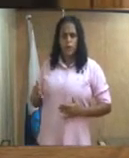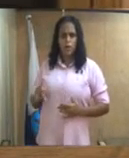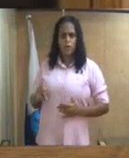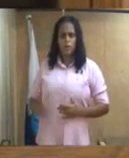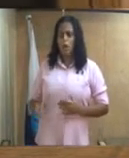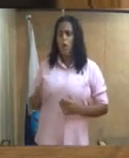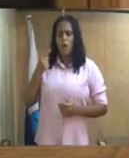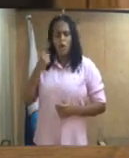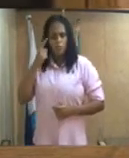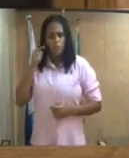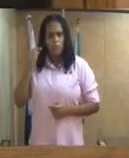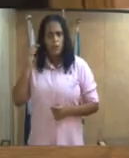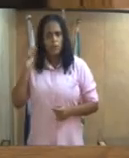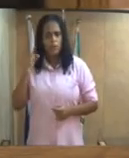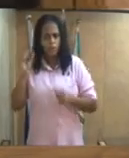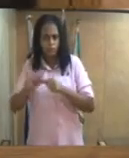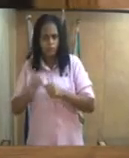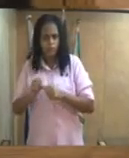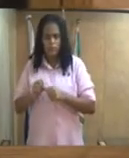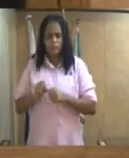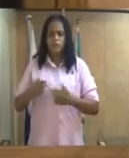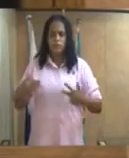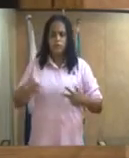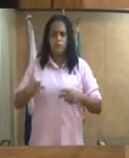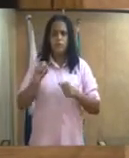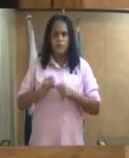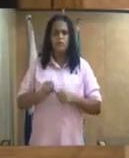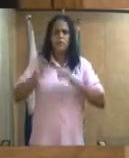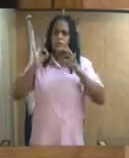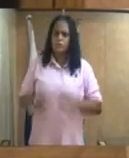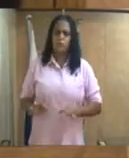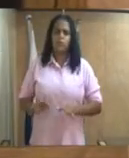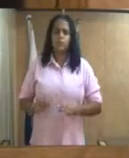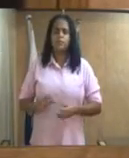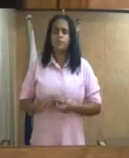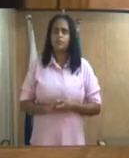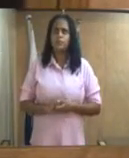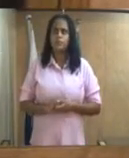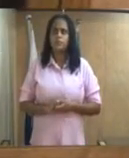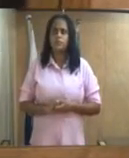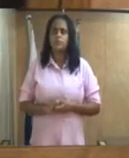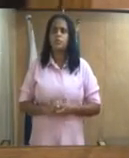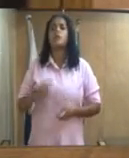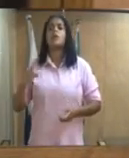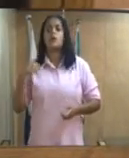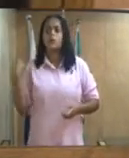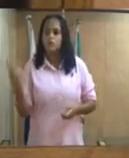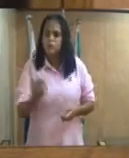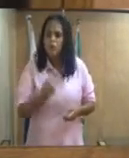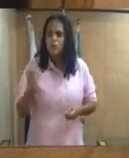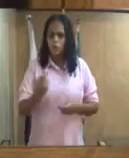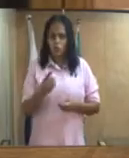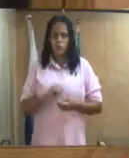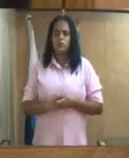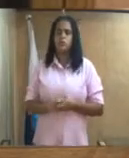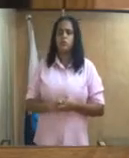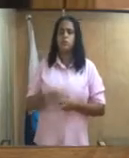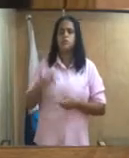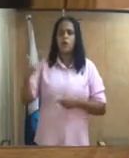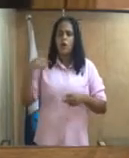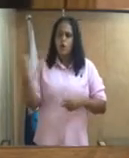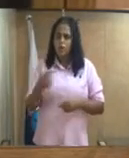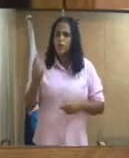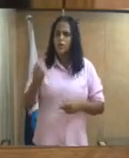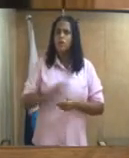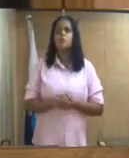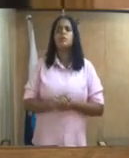publicação, desde que satisfatório. Então ele mandou para a publicação, foi publicado aqui na última